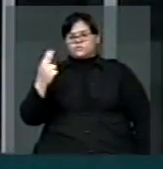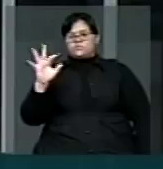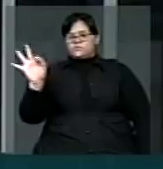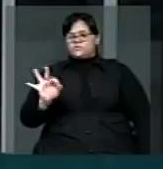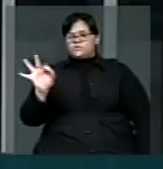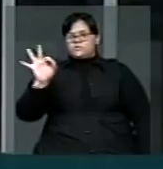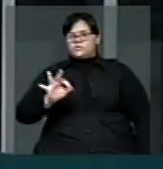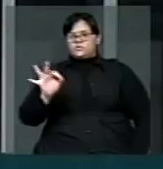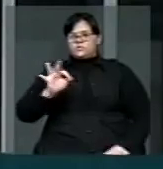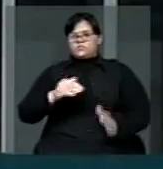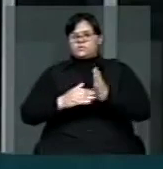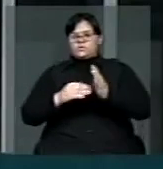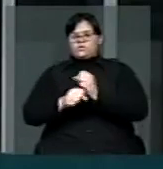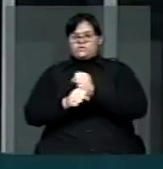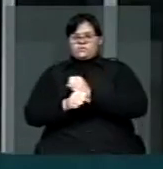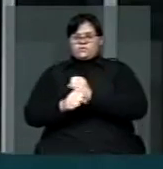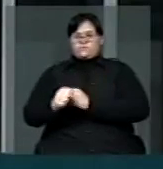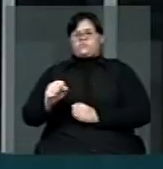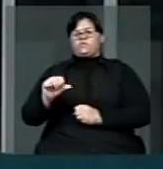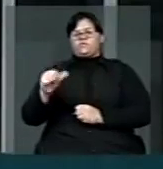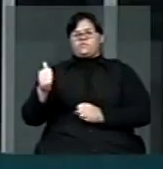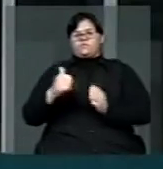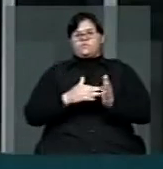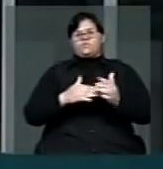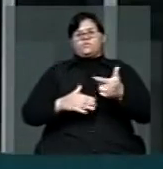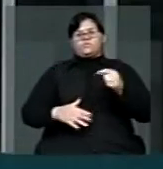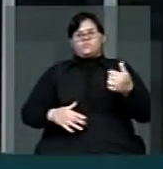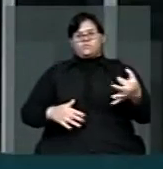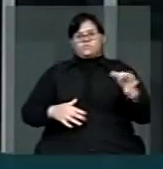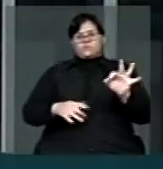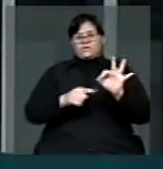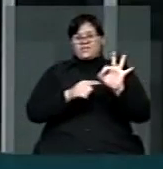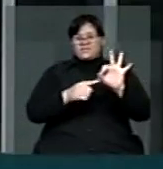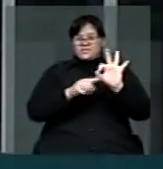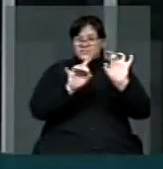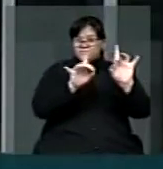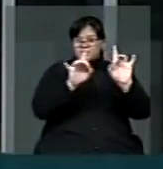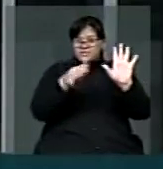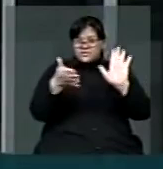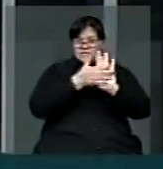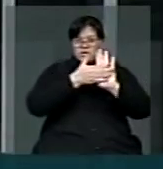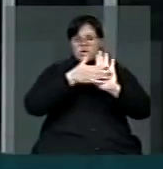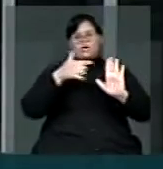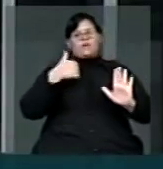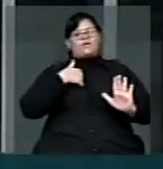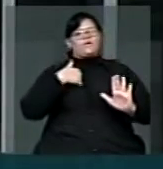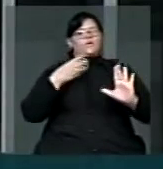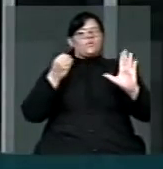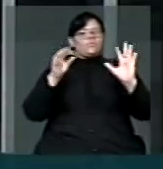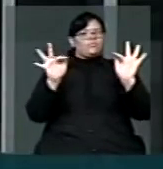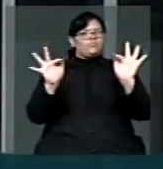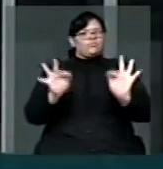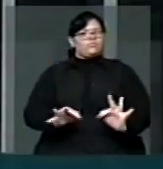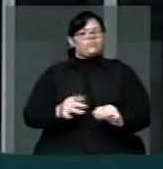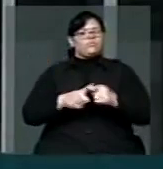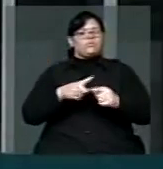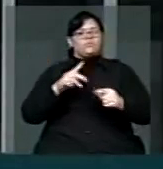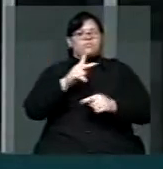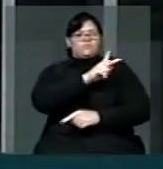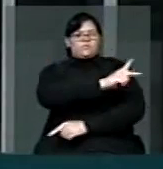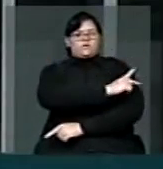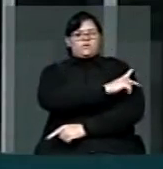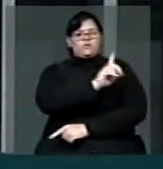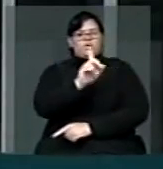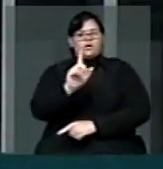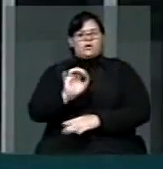14,2% dos anos 91 e 2010. Neste item específico, fiquei feliz que o Piauí seja o